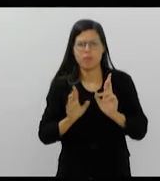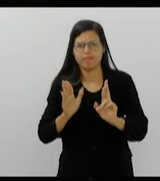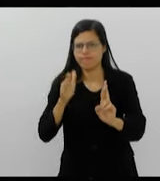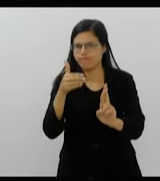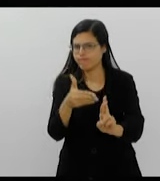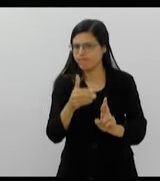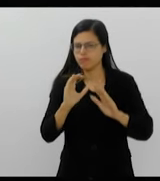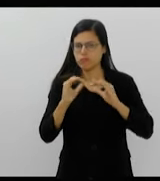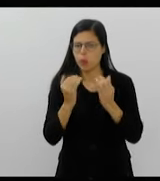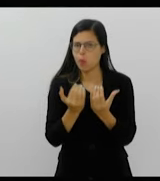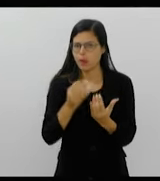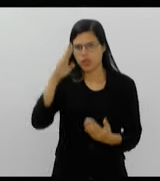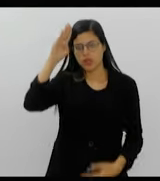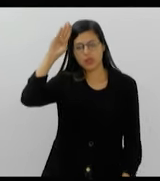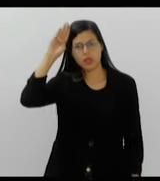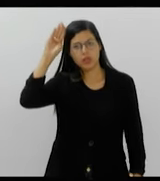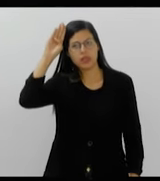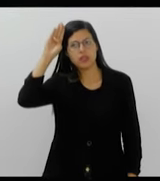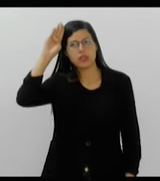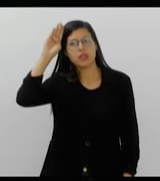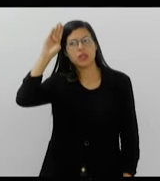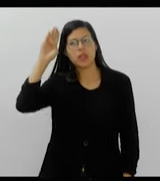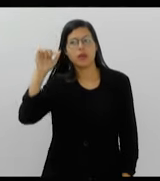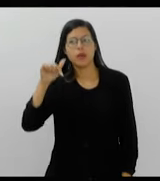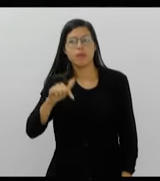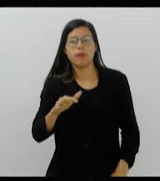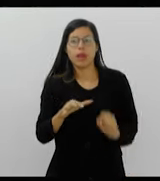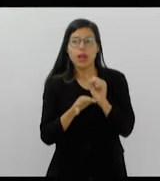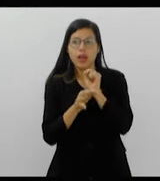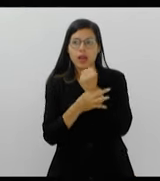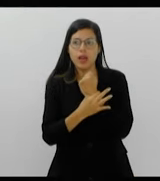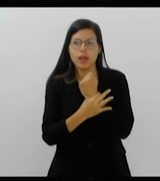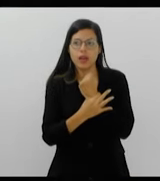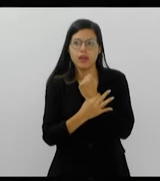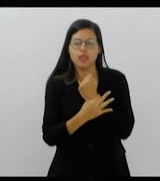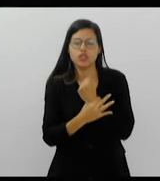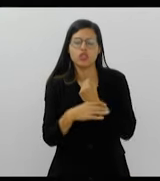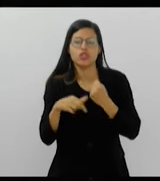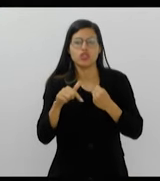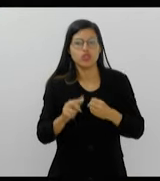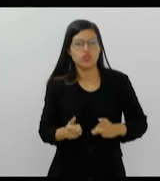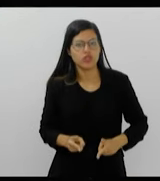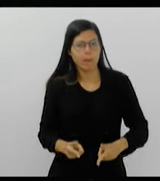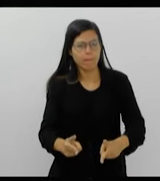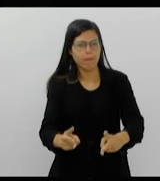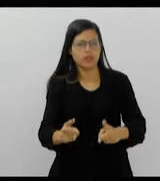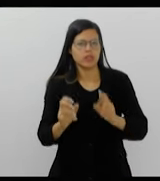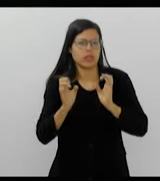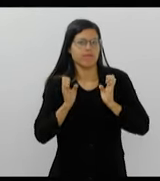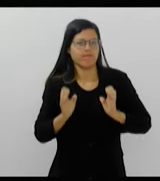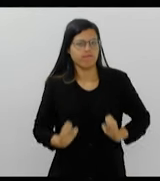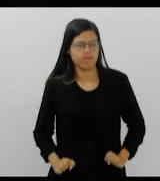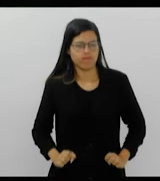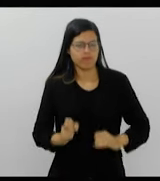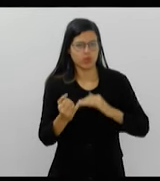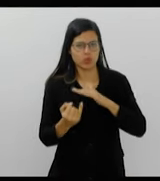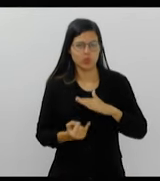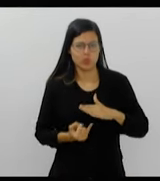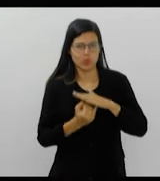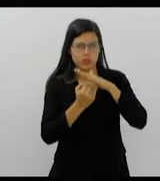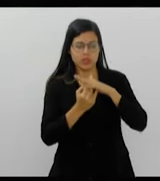é essencial para garantir a integridade dessa valiosa instituição que promove